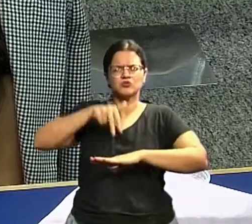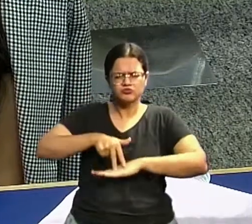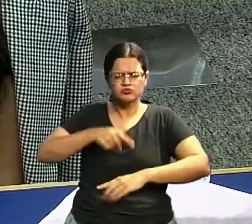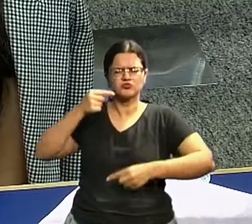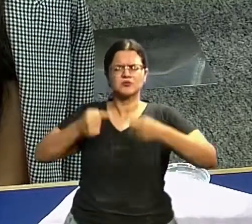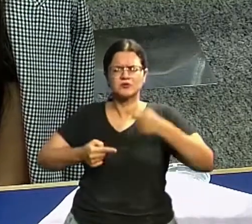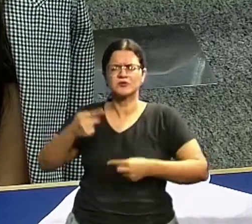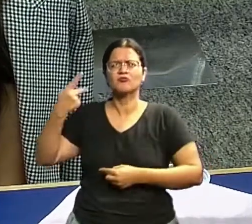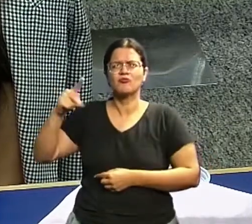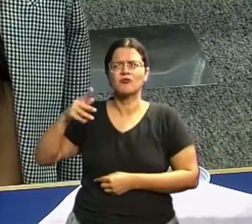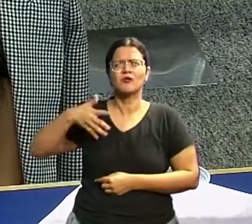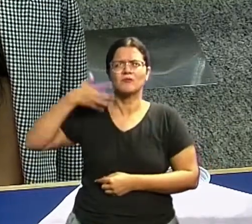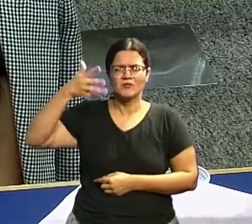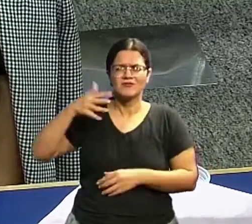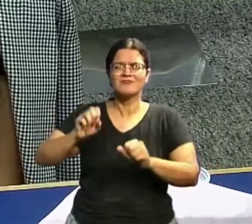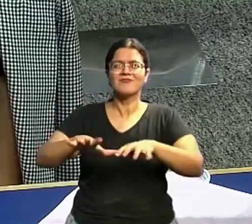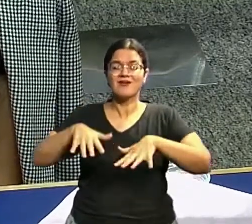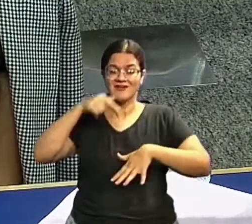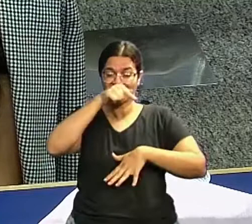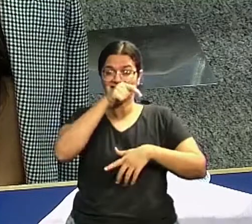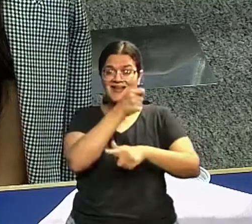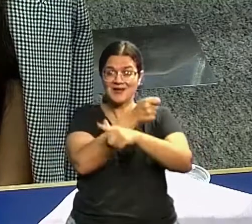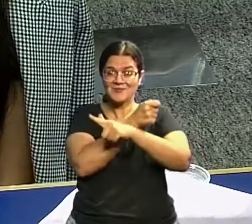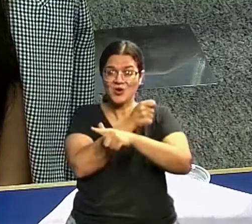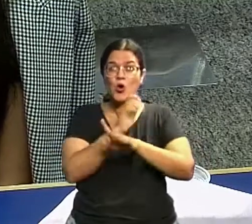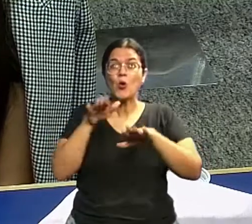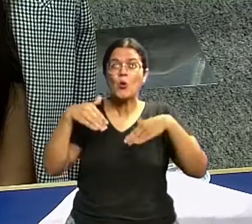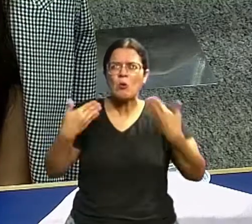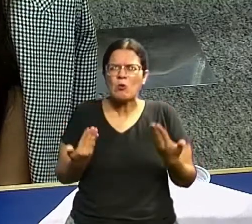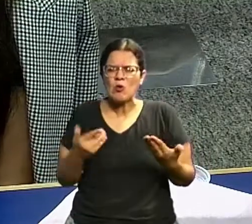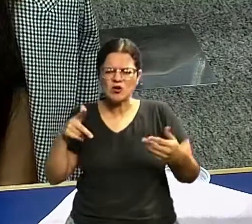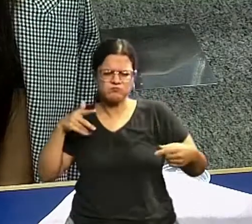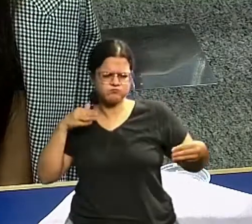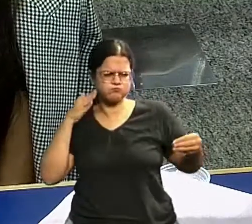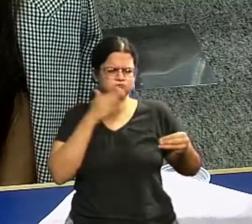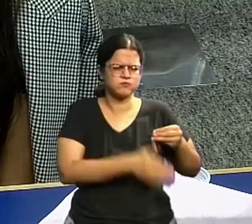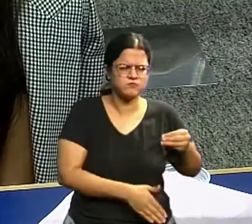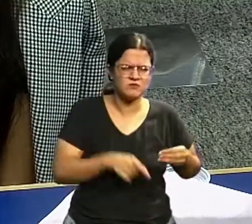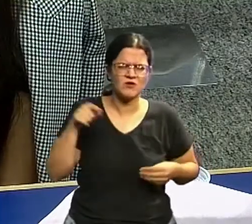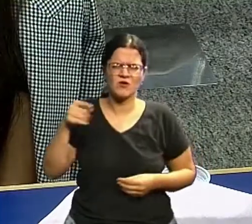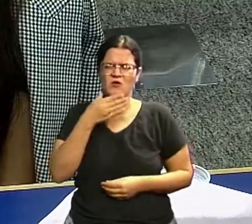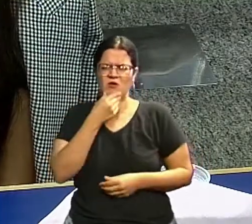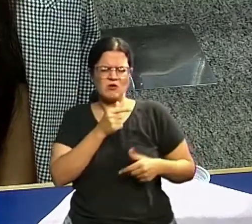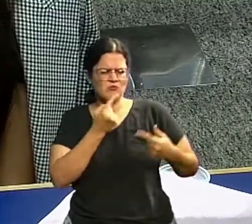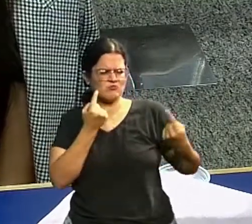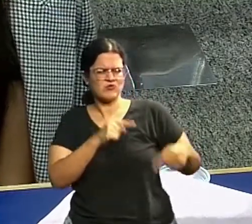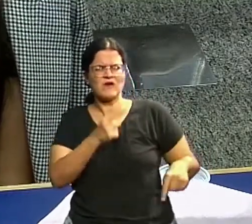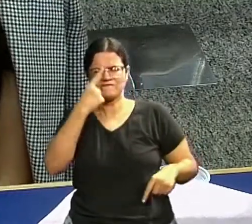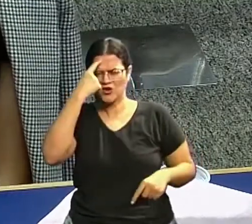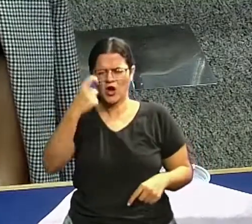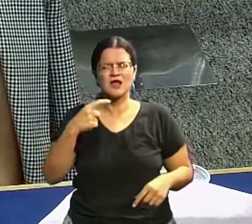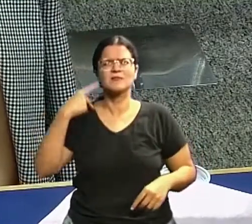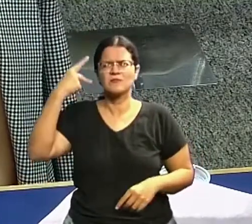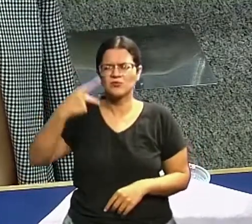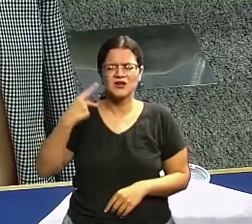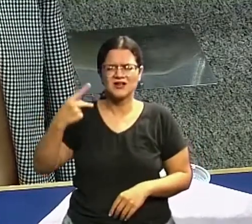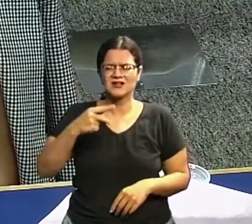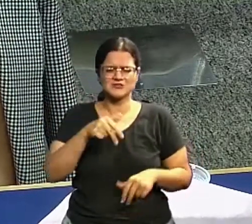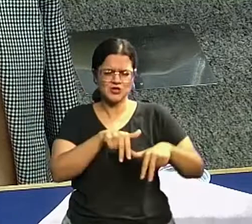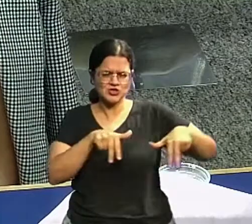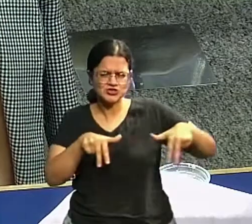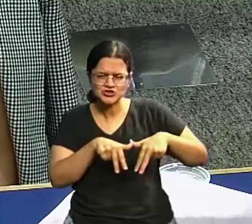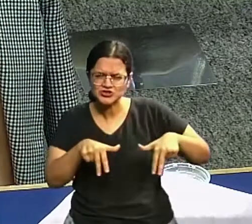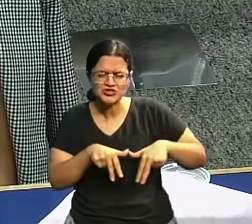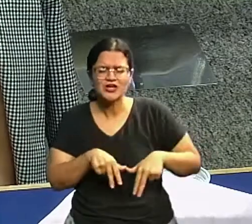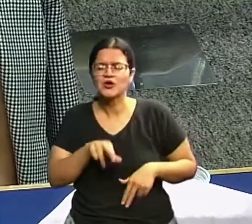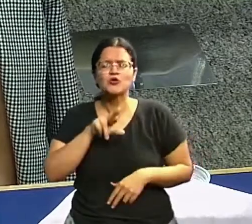tribuna do parlamento aparecidense, quando foi alvo de violência política de gênero, não era, como